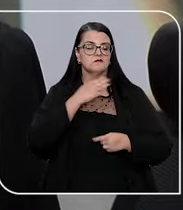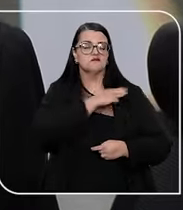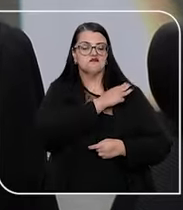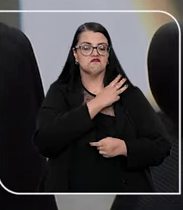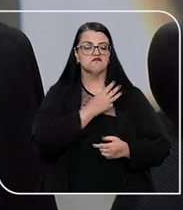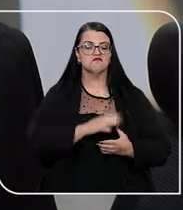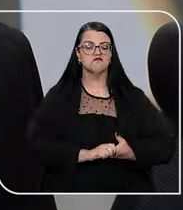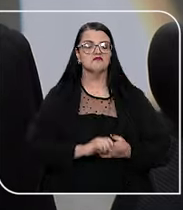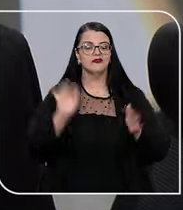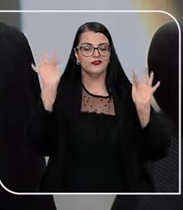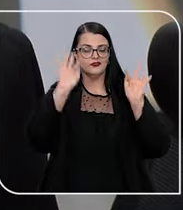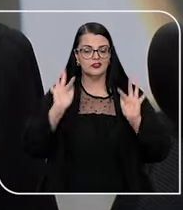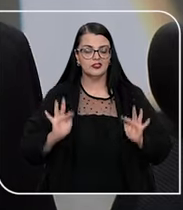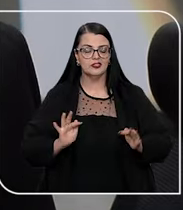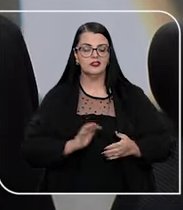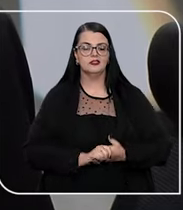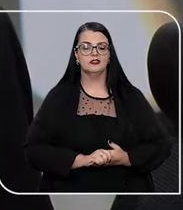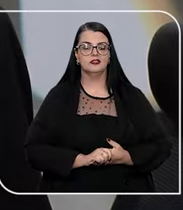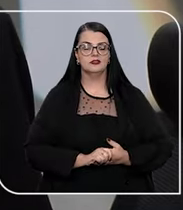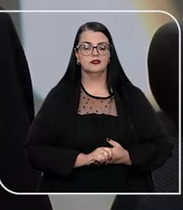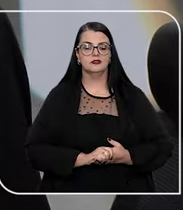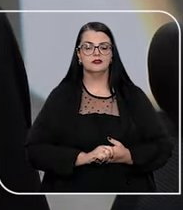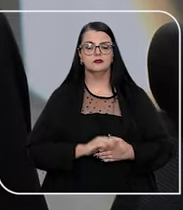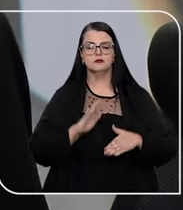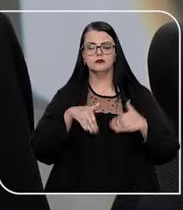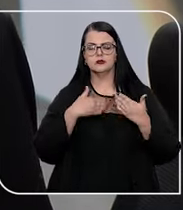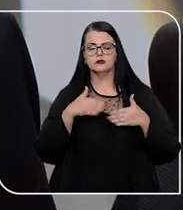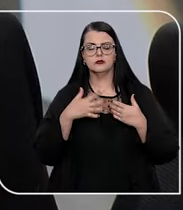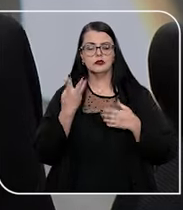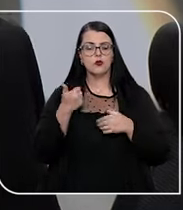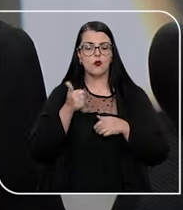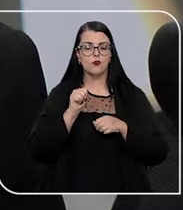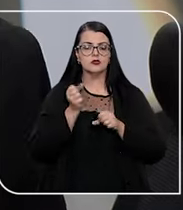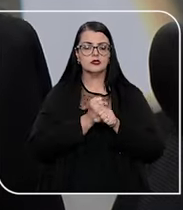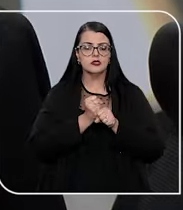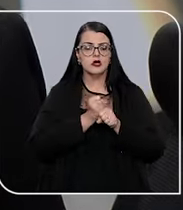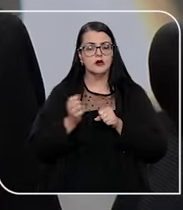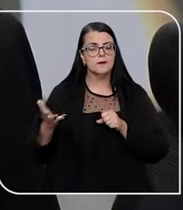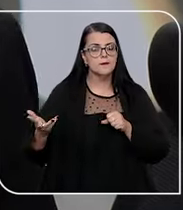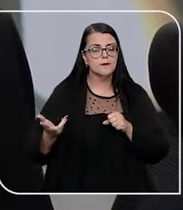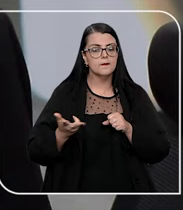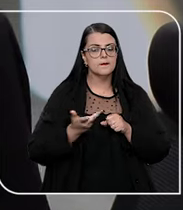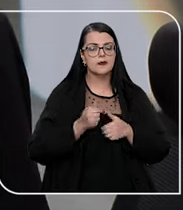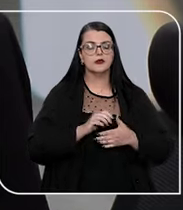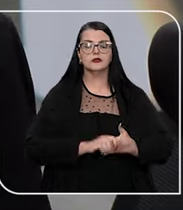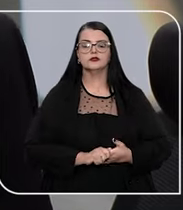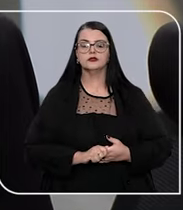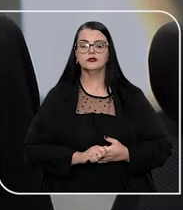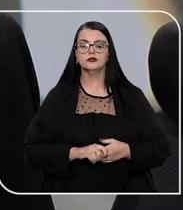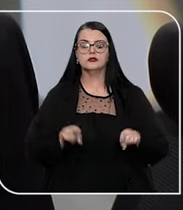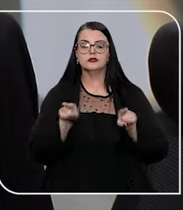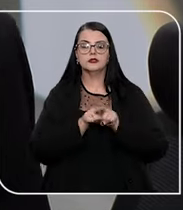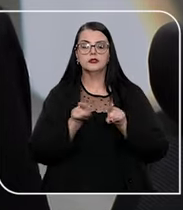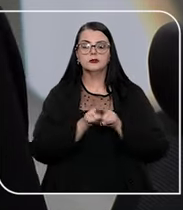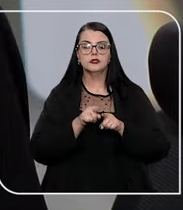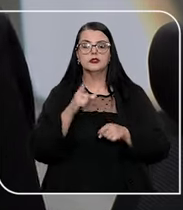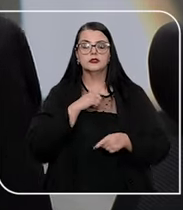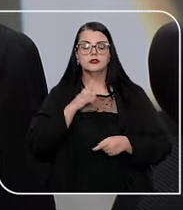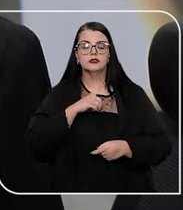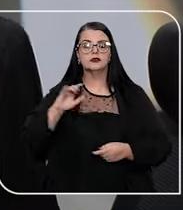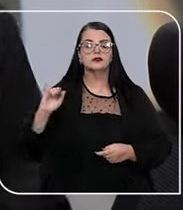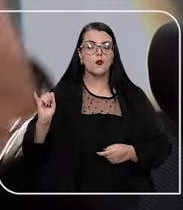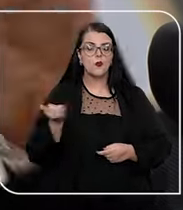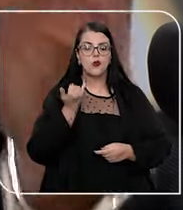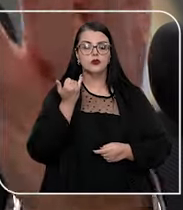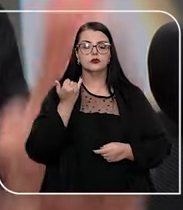minha posse Foi um momento muito feliz n aqui 11 anos maravilhosos e daqui também